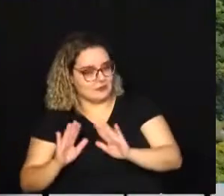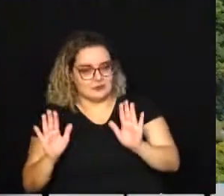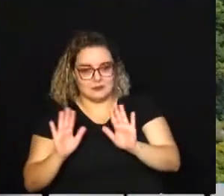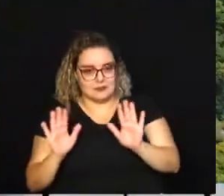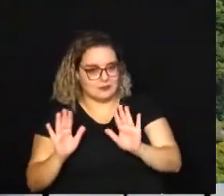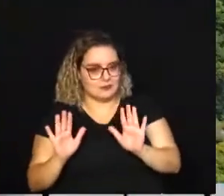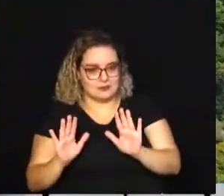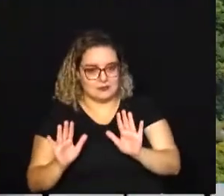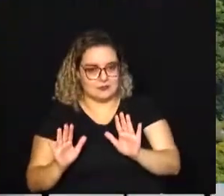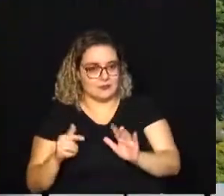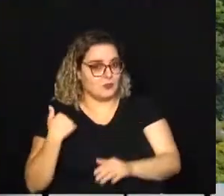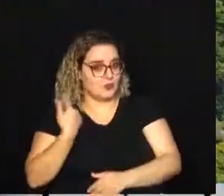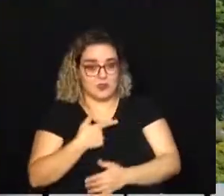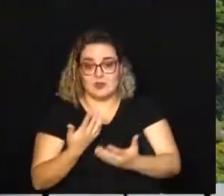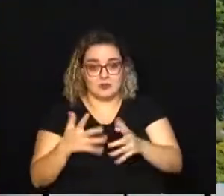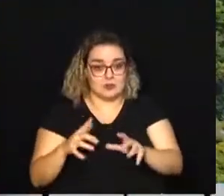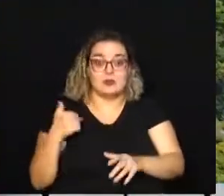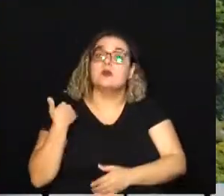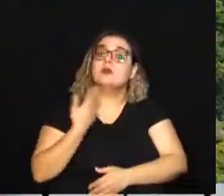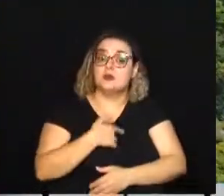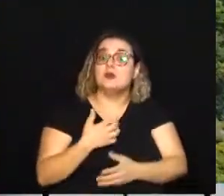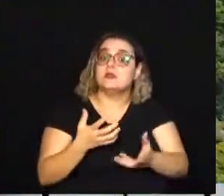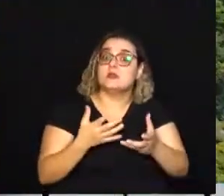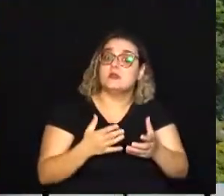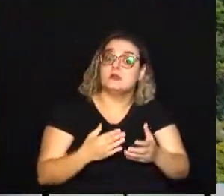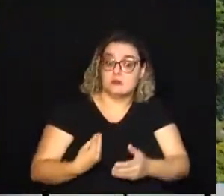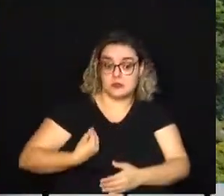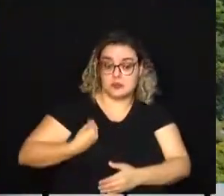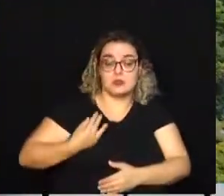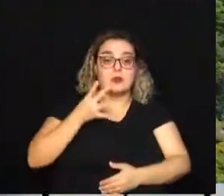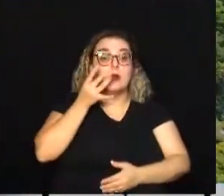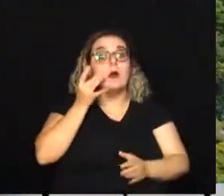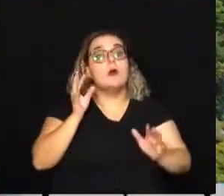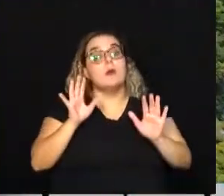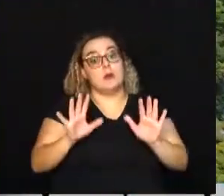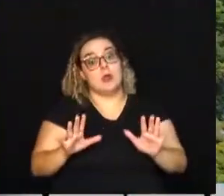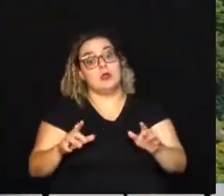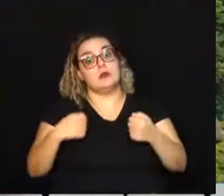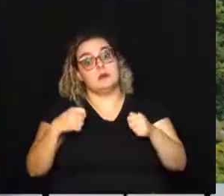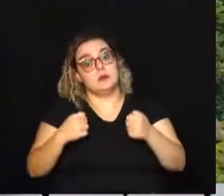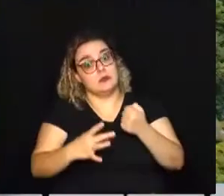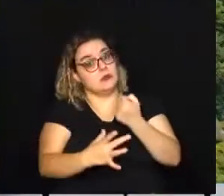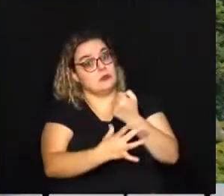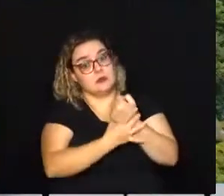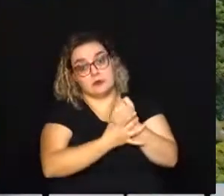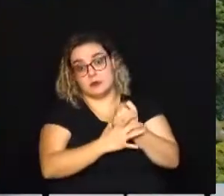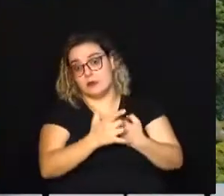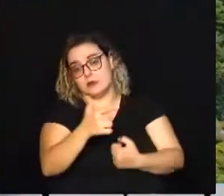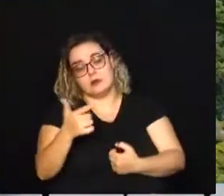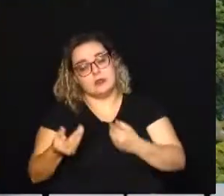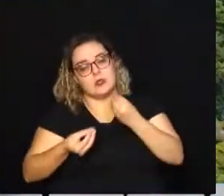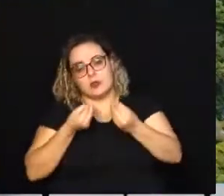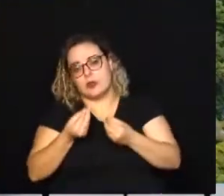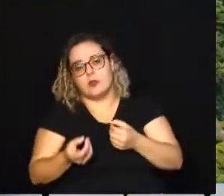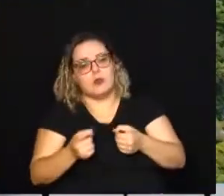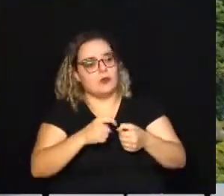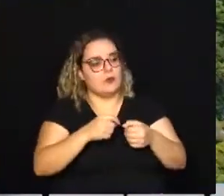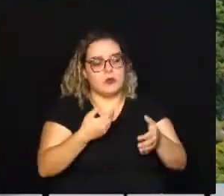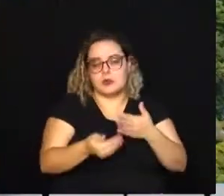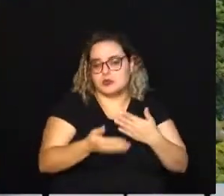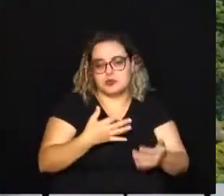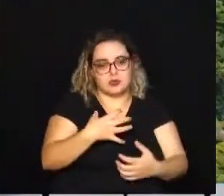a gente não quer, a gente quer voltar às aulas presenciais, mas a gente precisa ter segurança, não dá para a gente voltar dessa